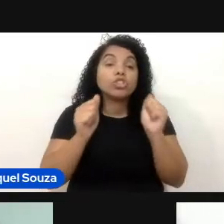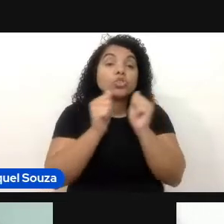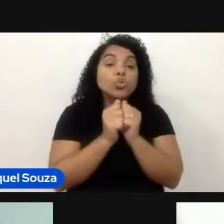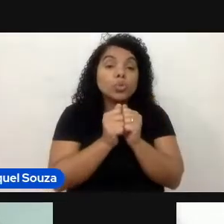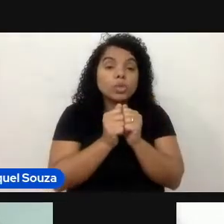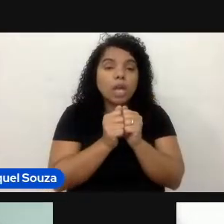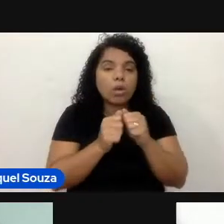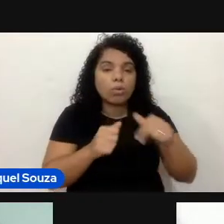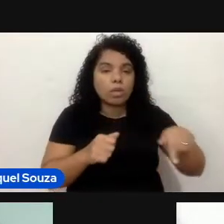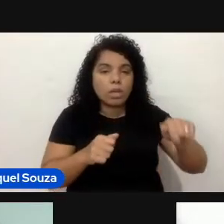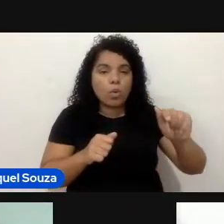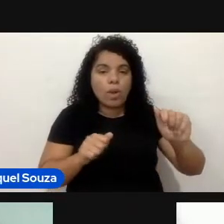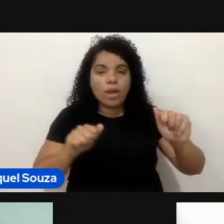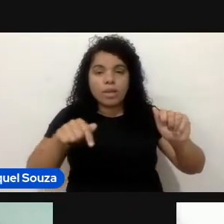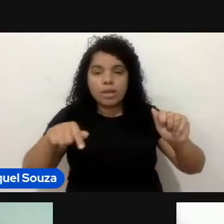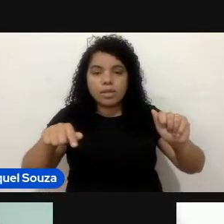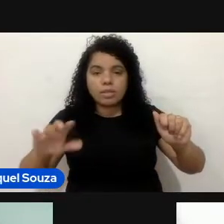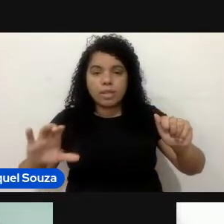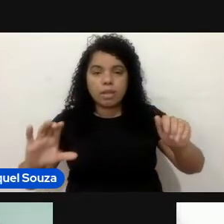duas áreas. Por quê?